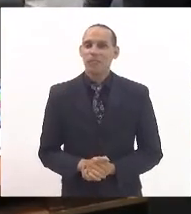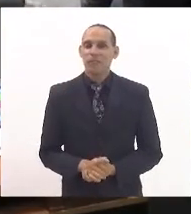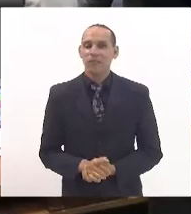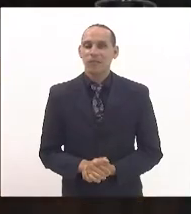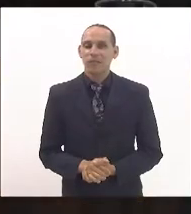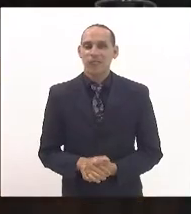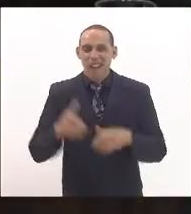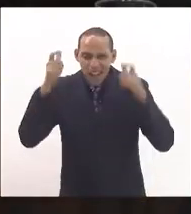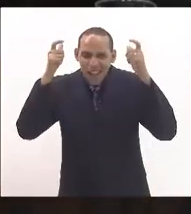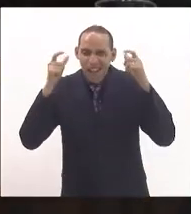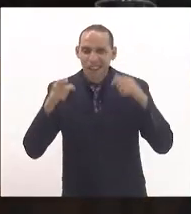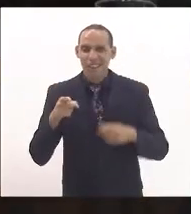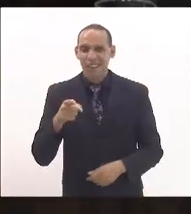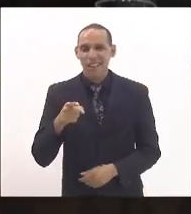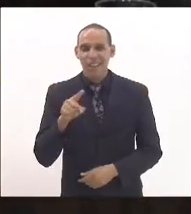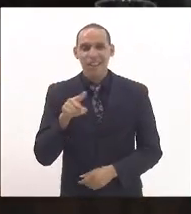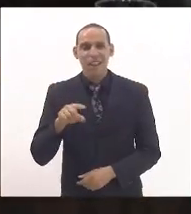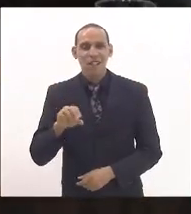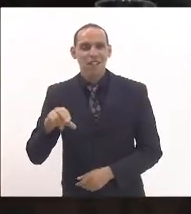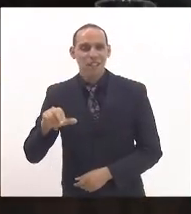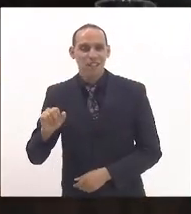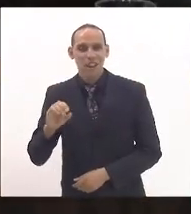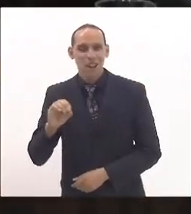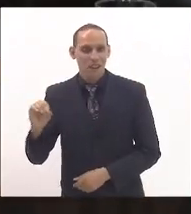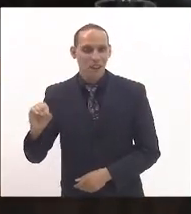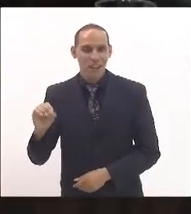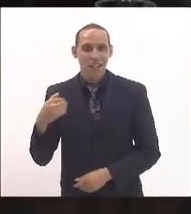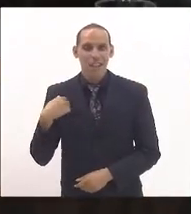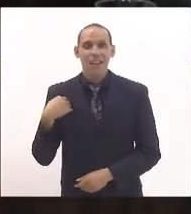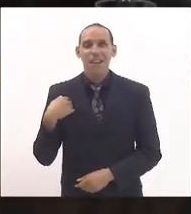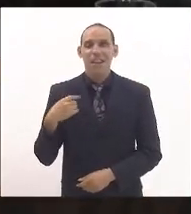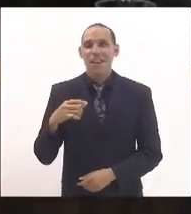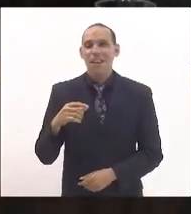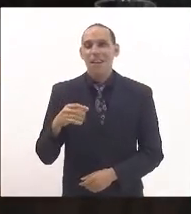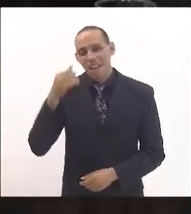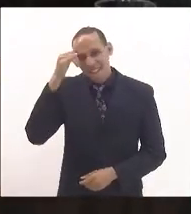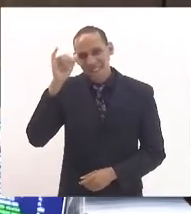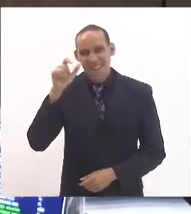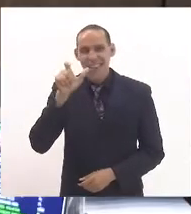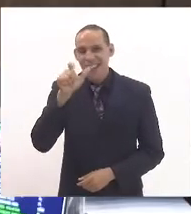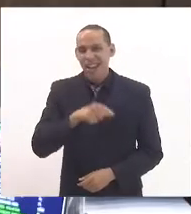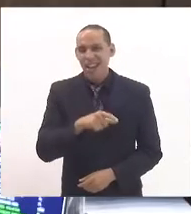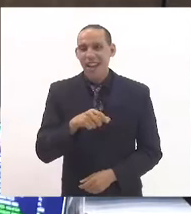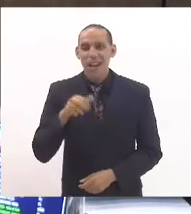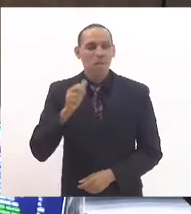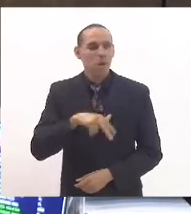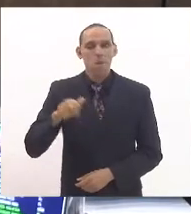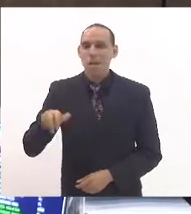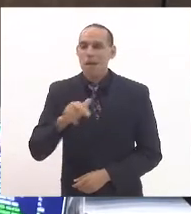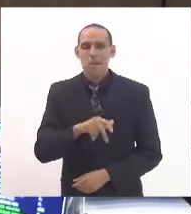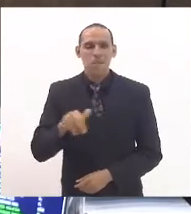é a rainha da Zona Oeste. Eu pulei ela de propósito, ela está para lá, está para cá e está assim, ó.